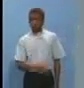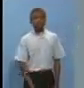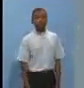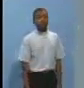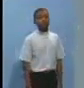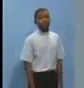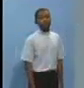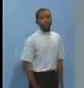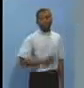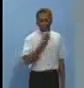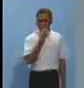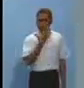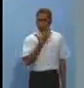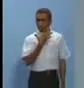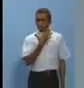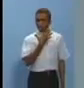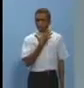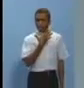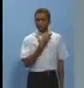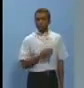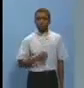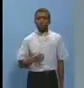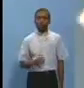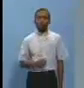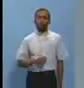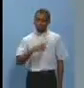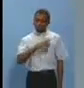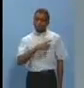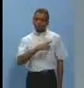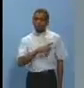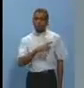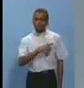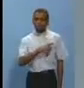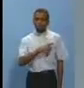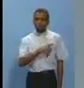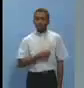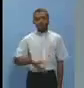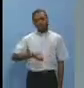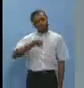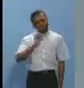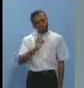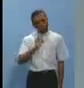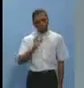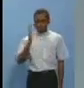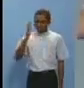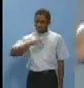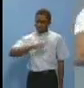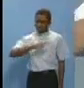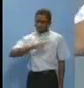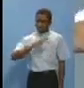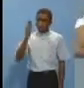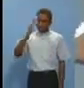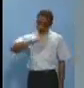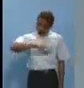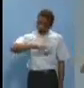É isso que a Bíblia diz. Eu não sou livre para optar pelo mal. Meu irmão, minha irmã, a Bíblia nos ensina, quando eu